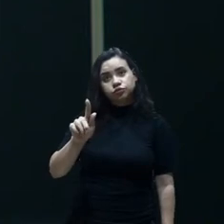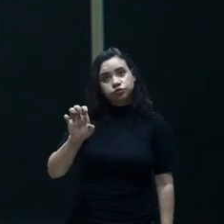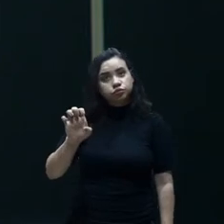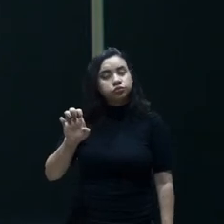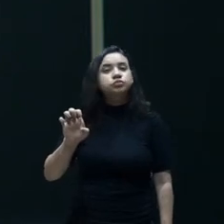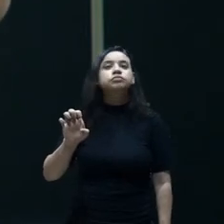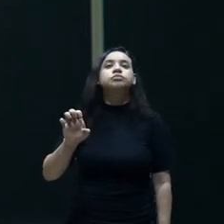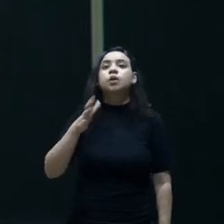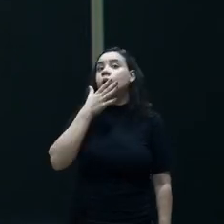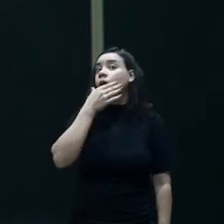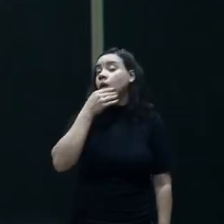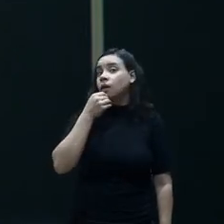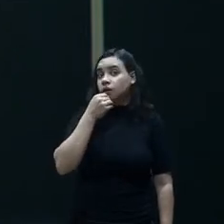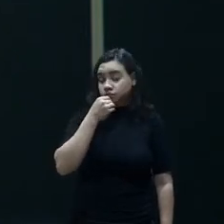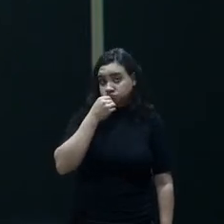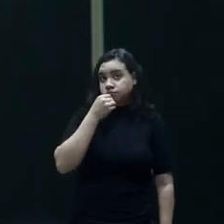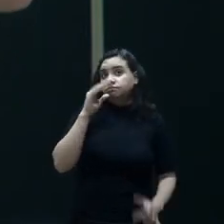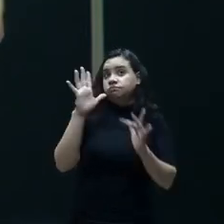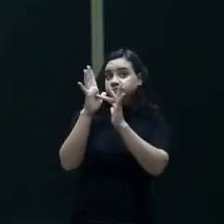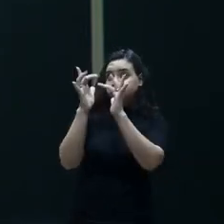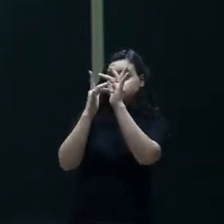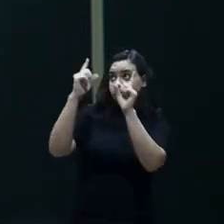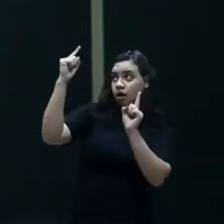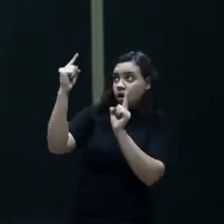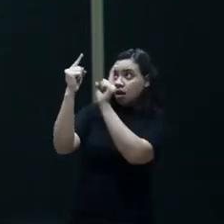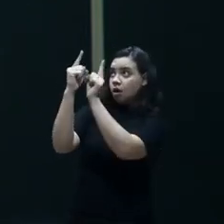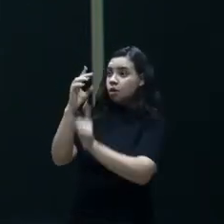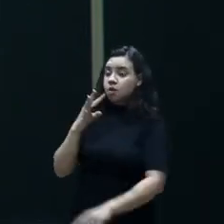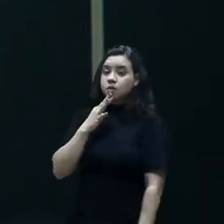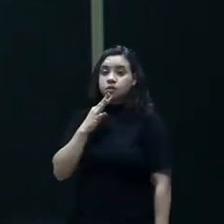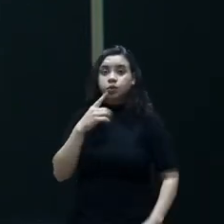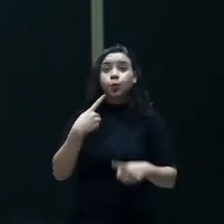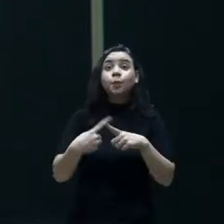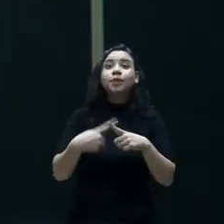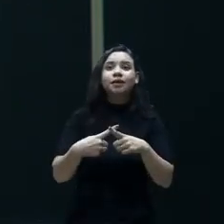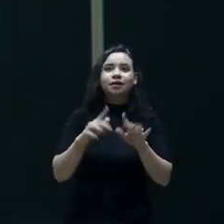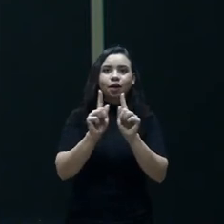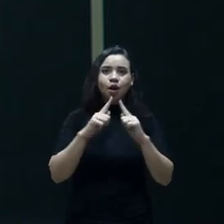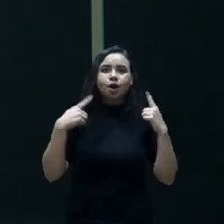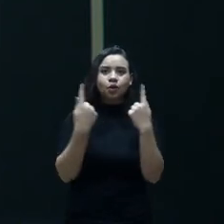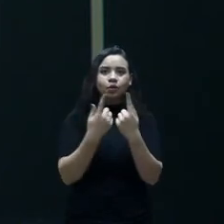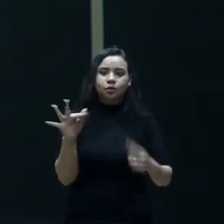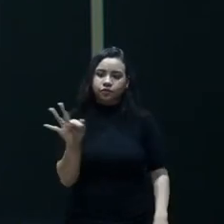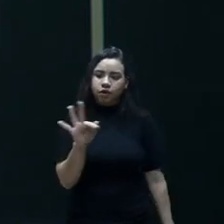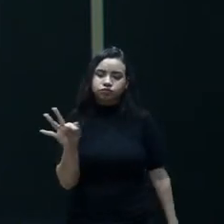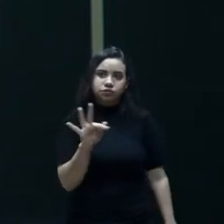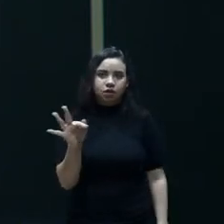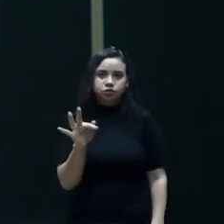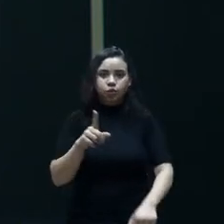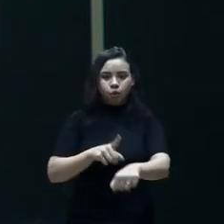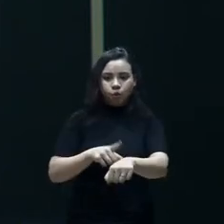Jorge conheceu Jesus através de um grupo na faculdade. que evangelizava nos momentos de